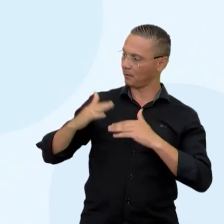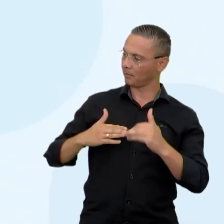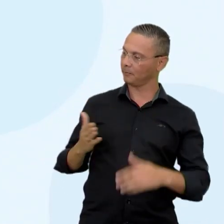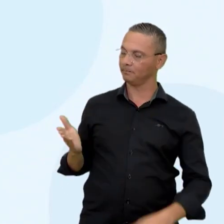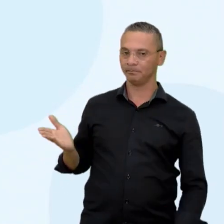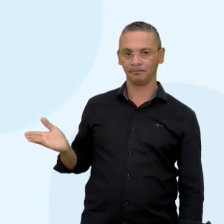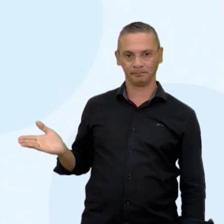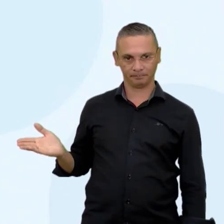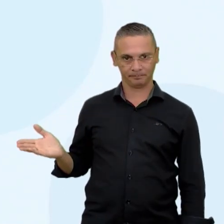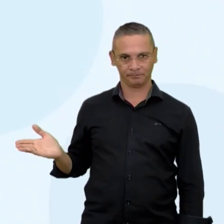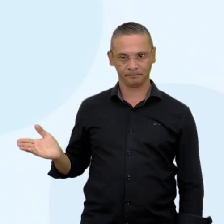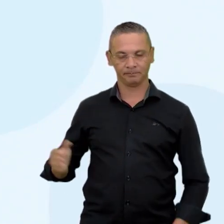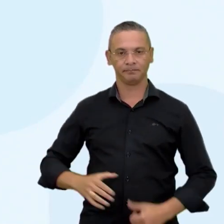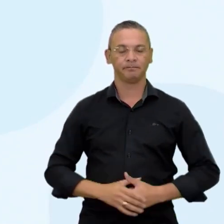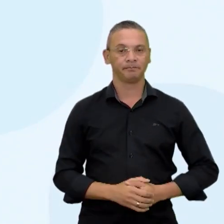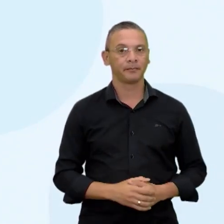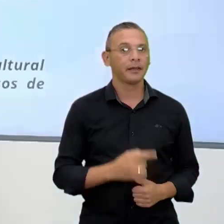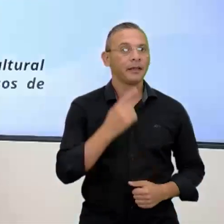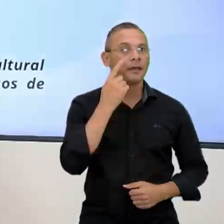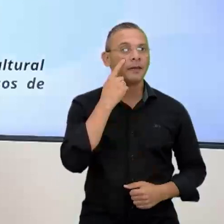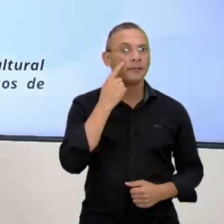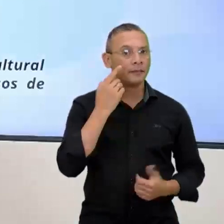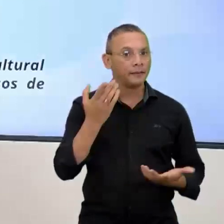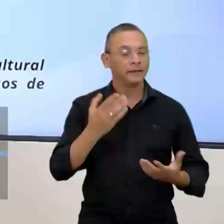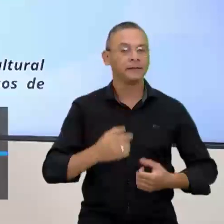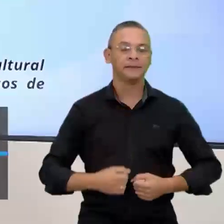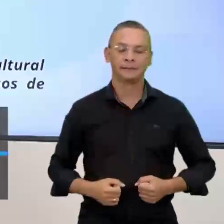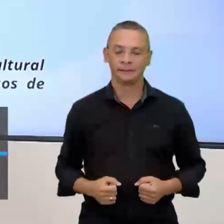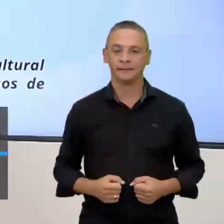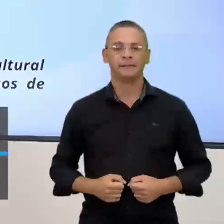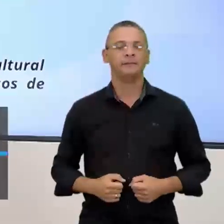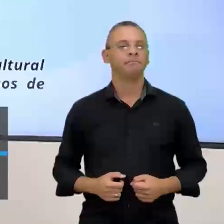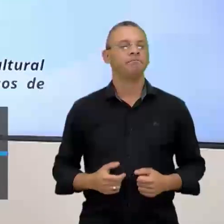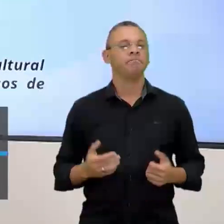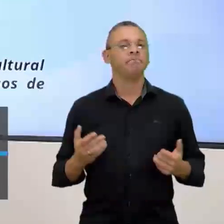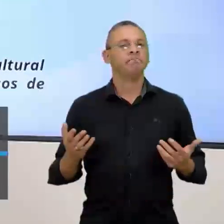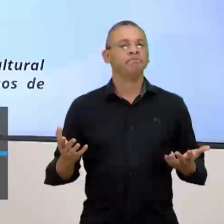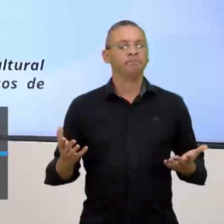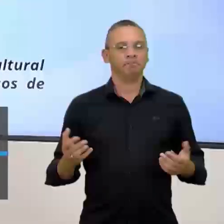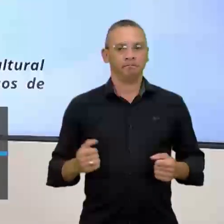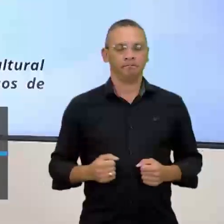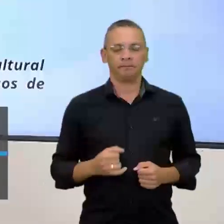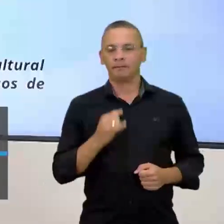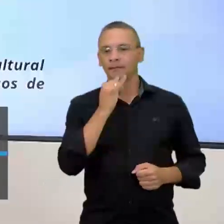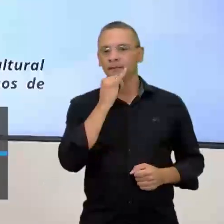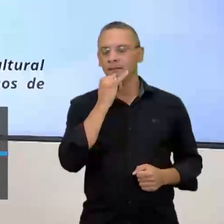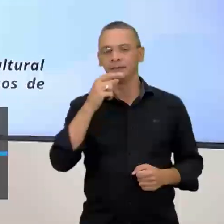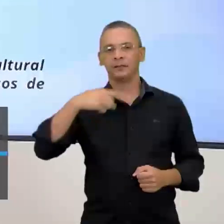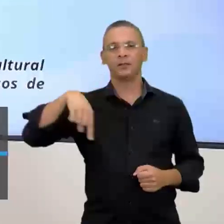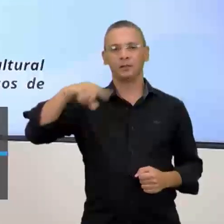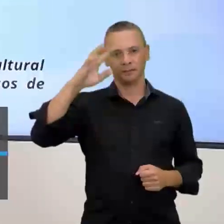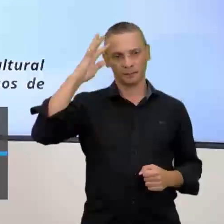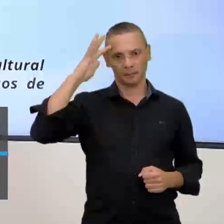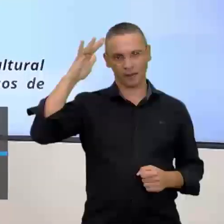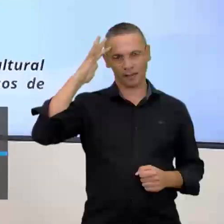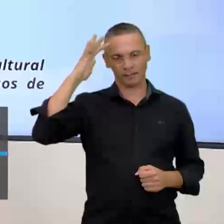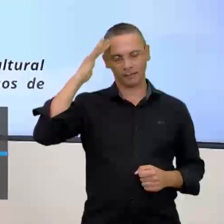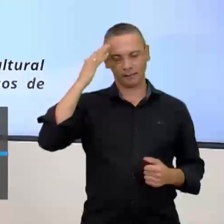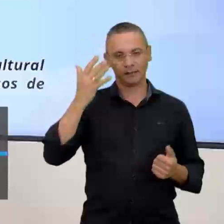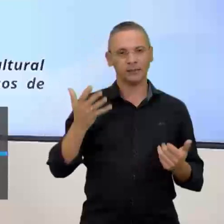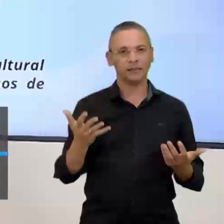nela, vê direitinho. Olha só, vamos conversar. O que acontece? Quando a gente pensa